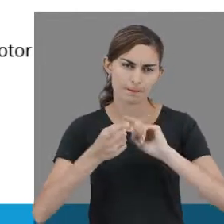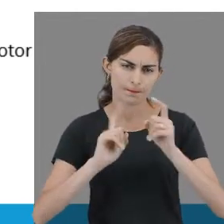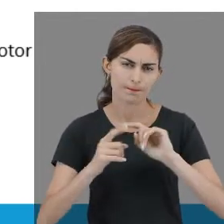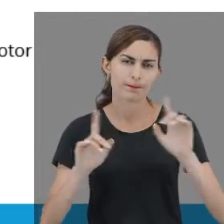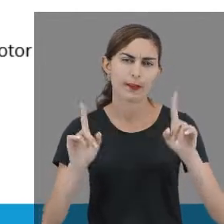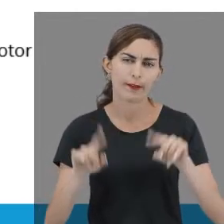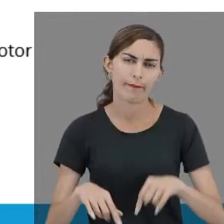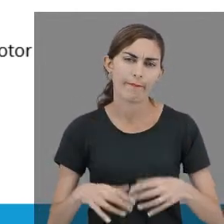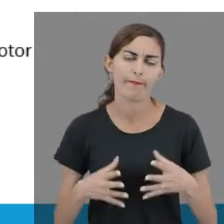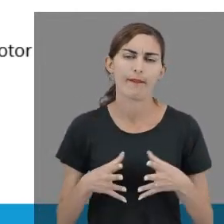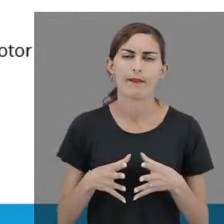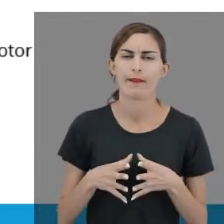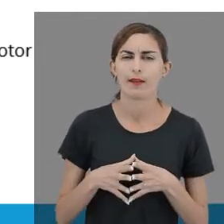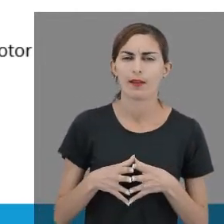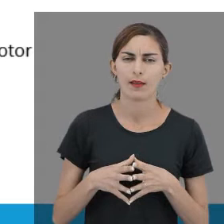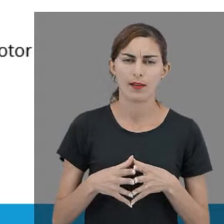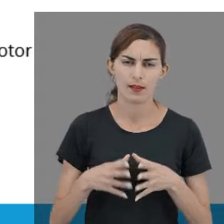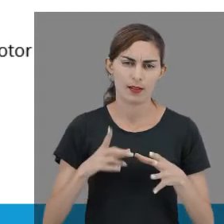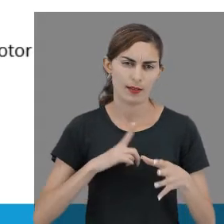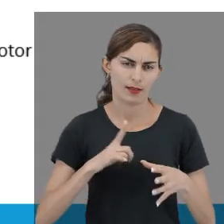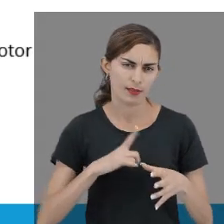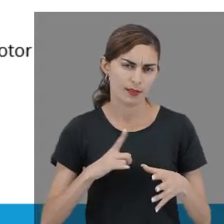STOCH, é uma discussão.